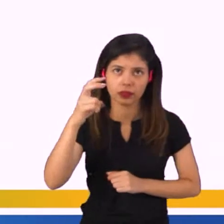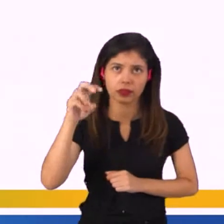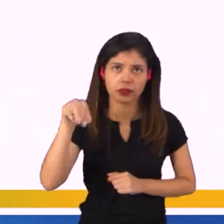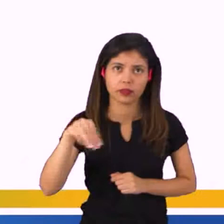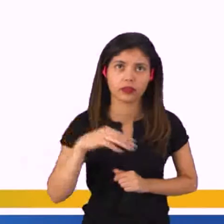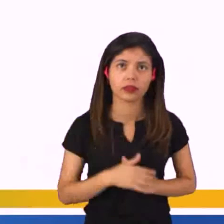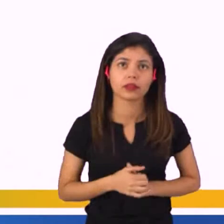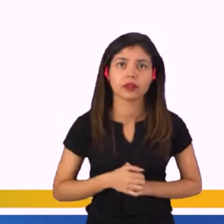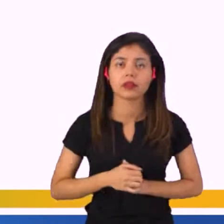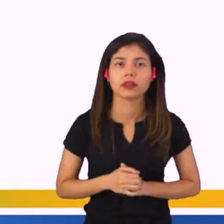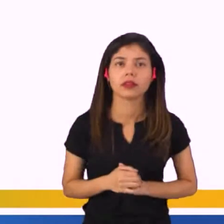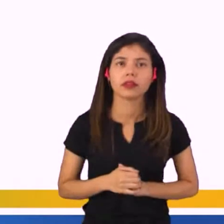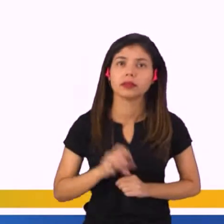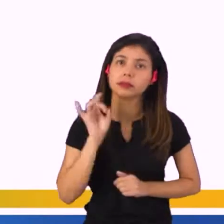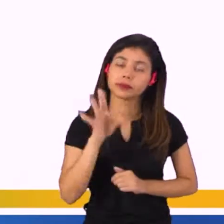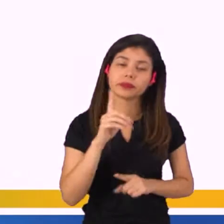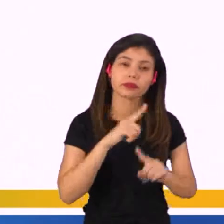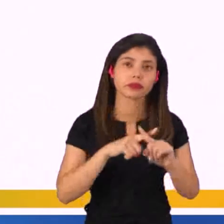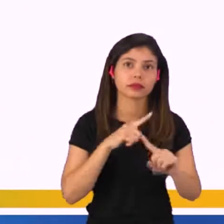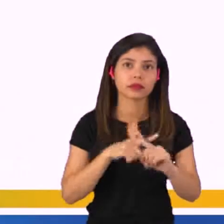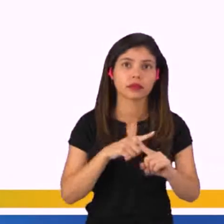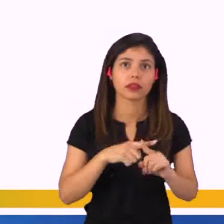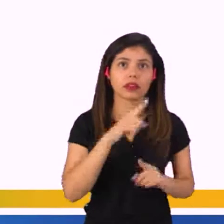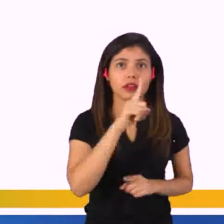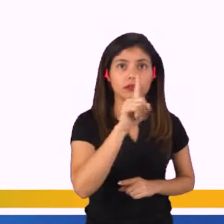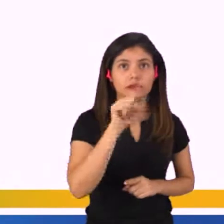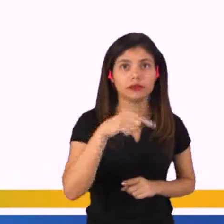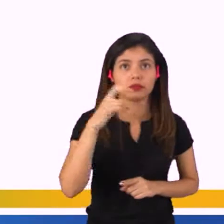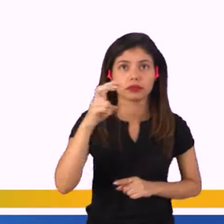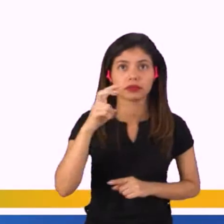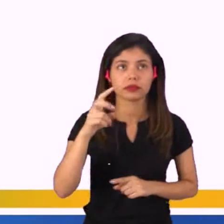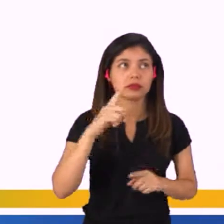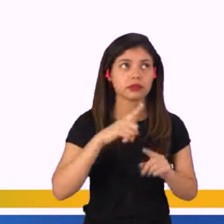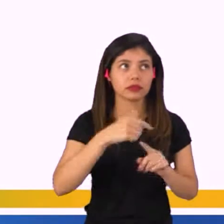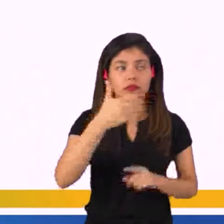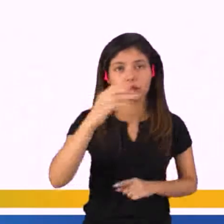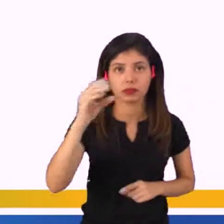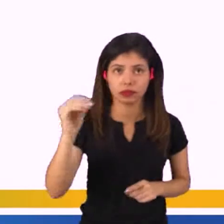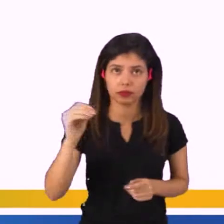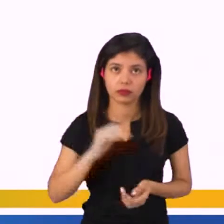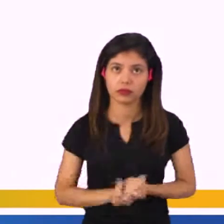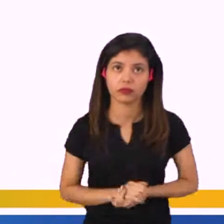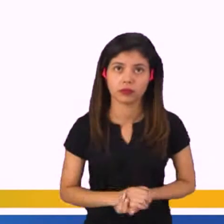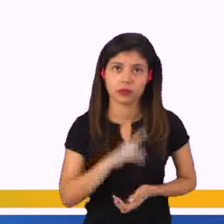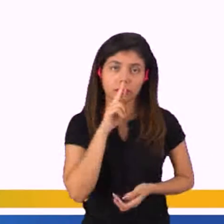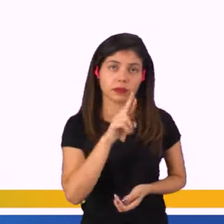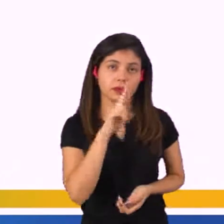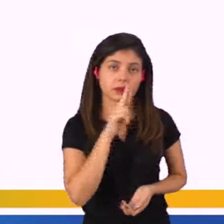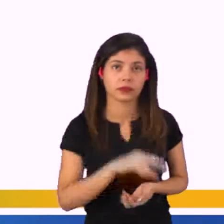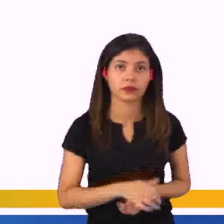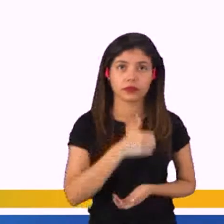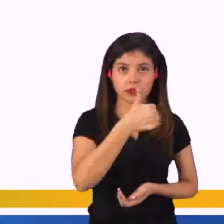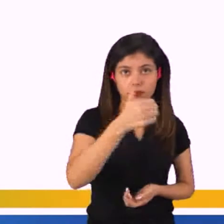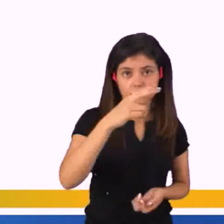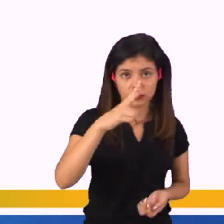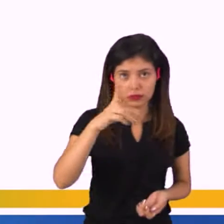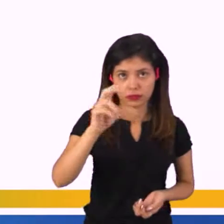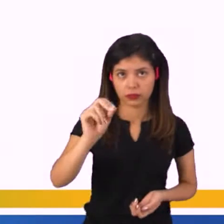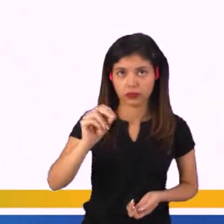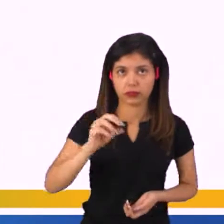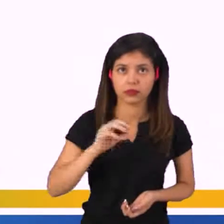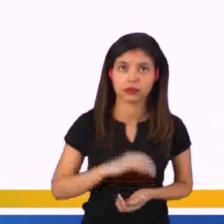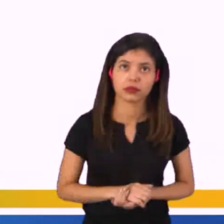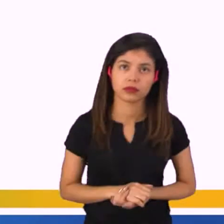ter dentro de 1,5 m, basta multiplicarmos 100 por 1,5, que resultará exatamente